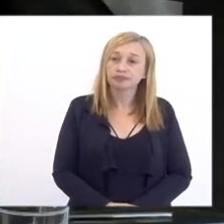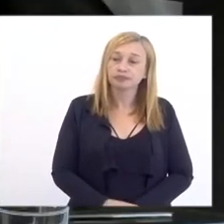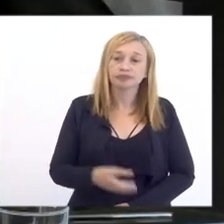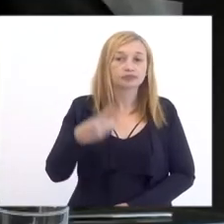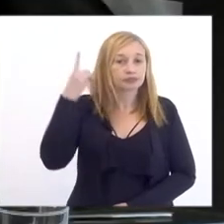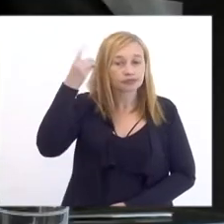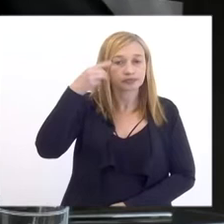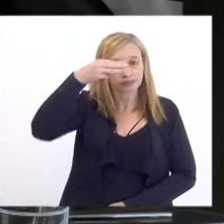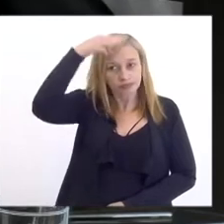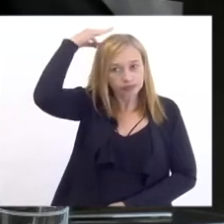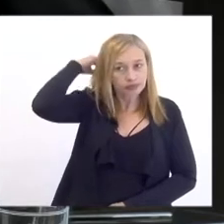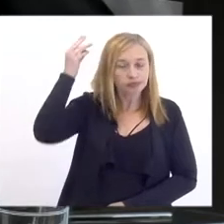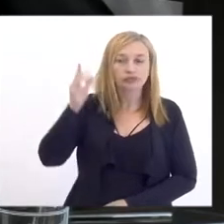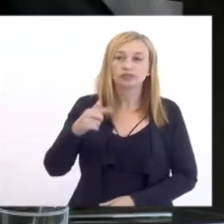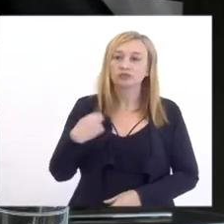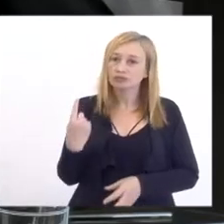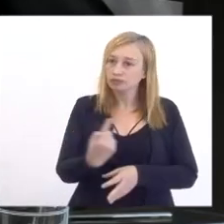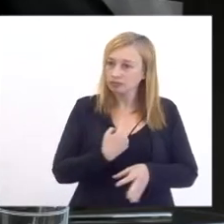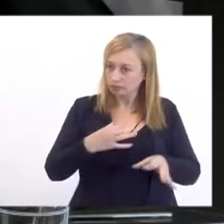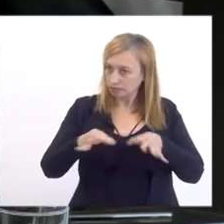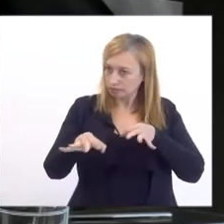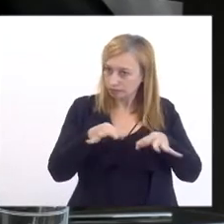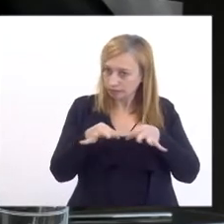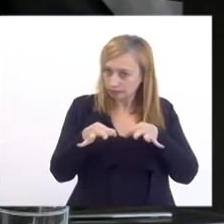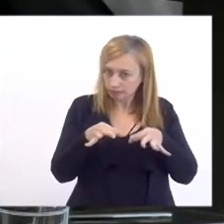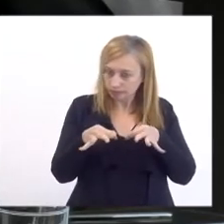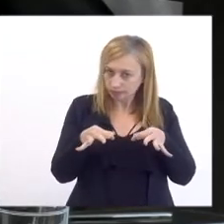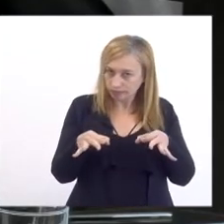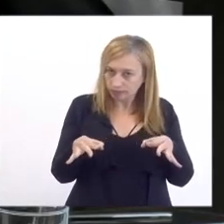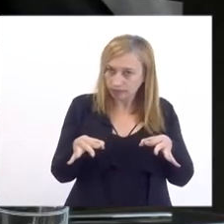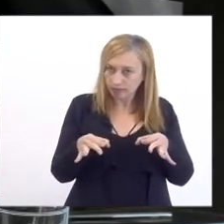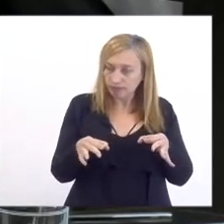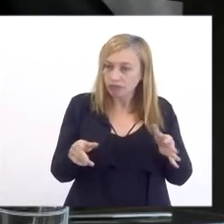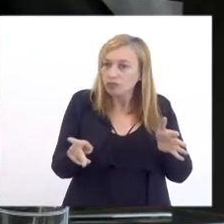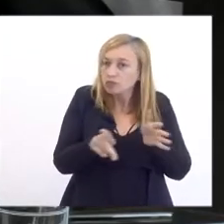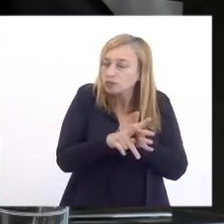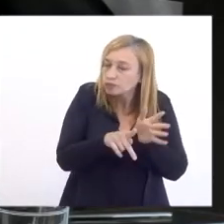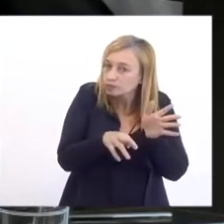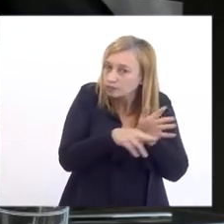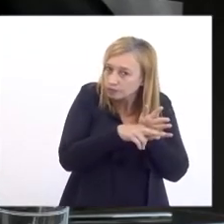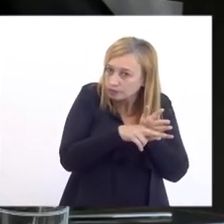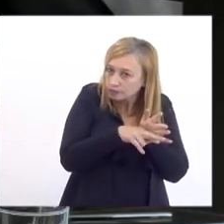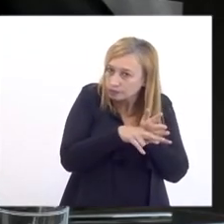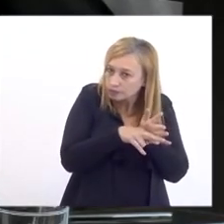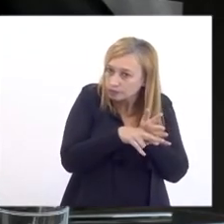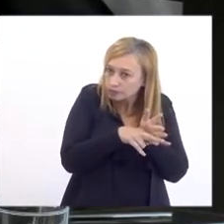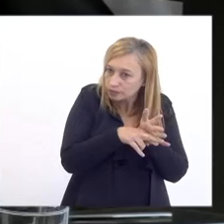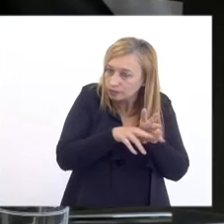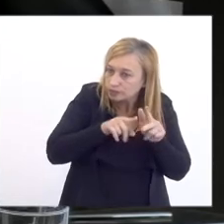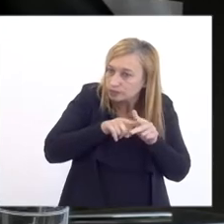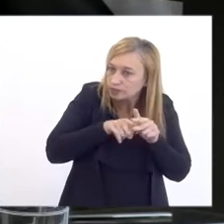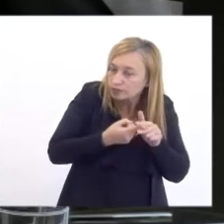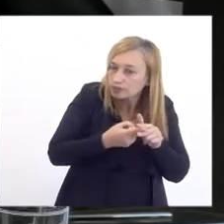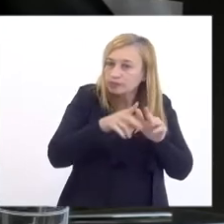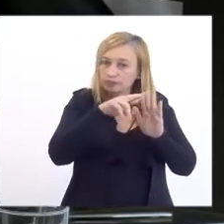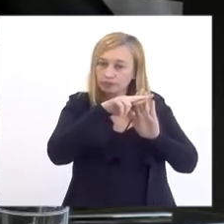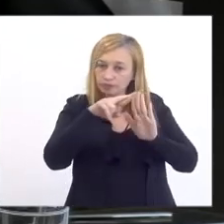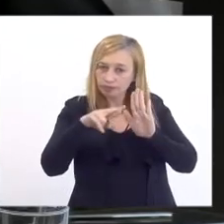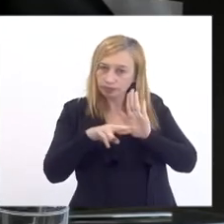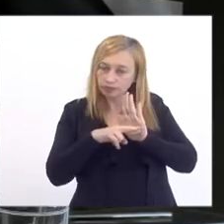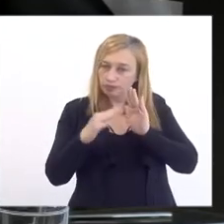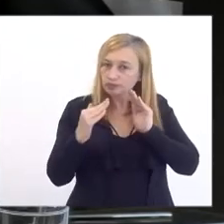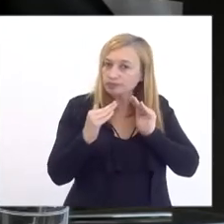deputado Luiz, vamos preparar um projeto de resolução para mexer no regimento